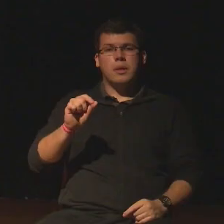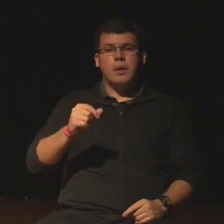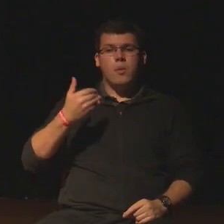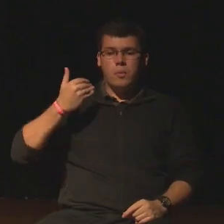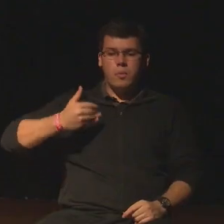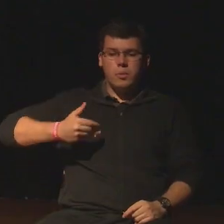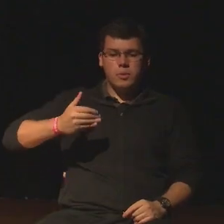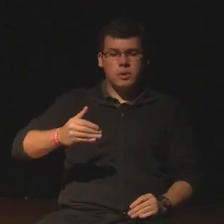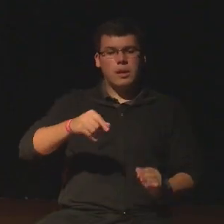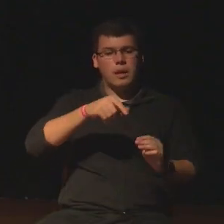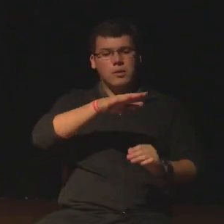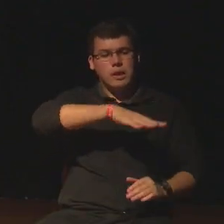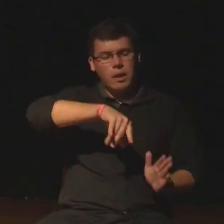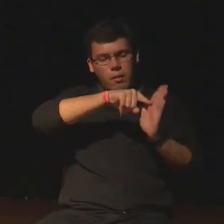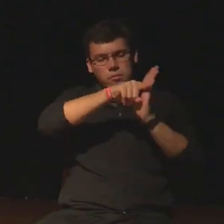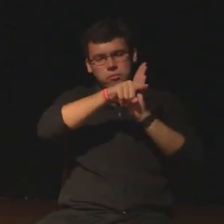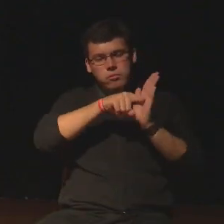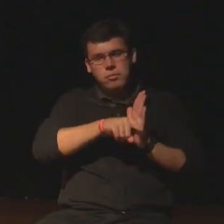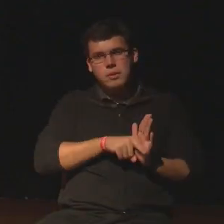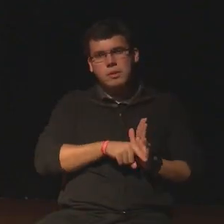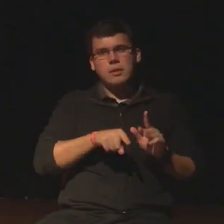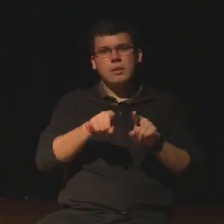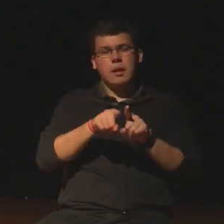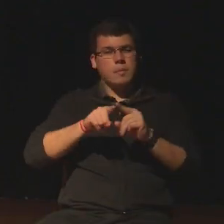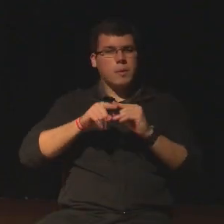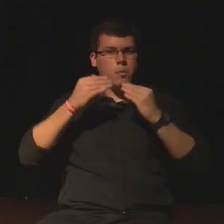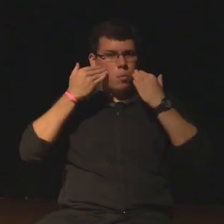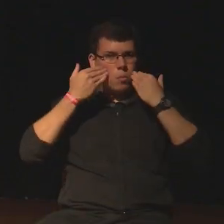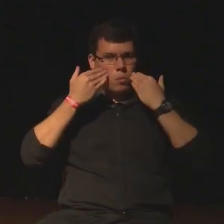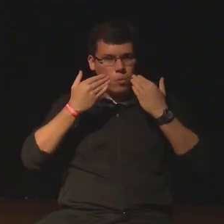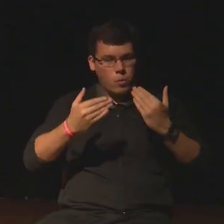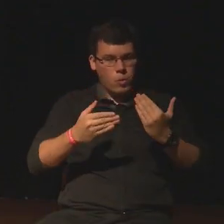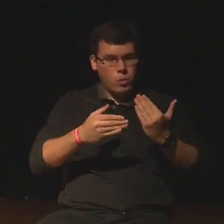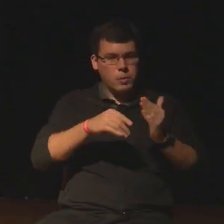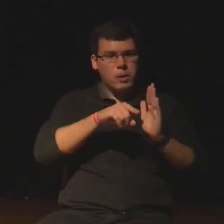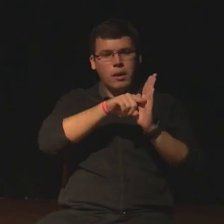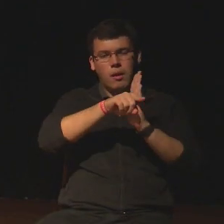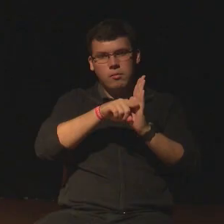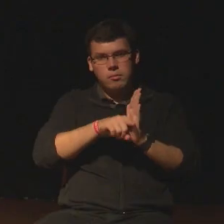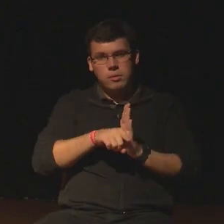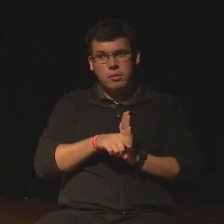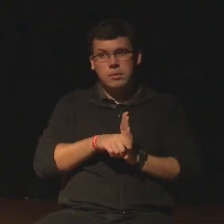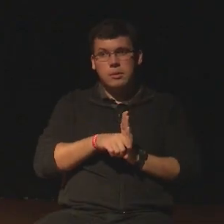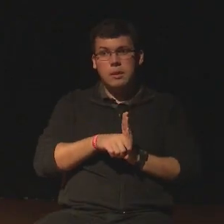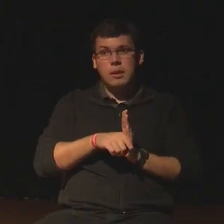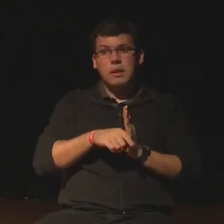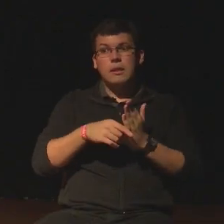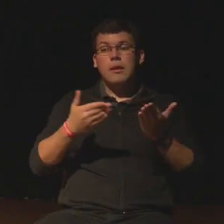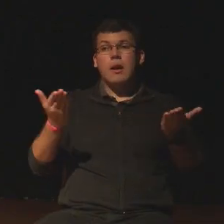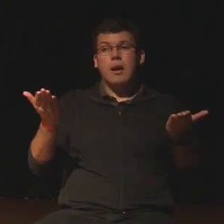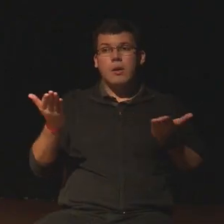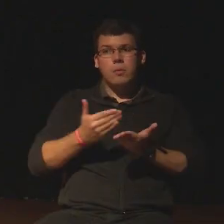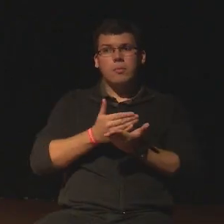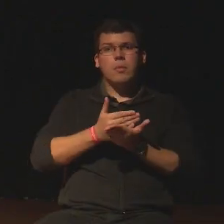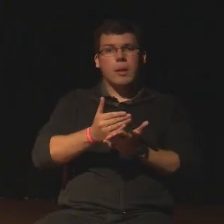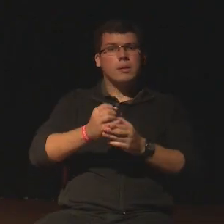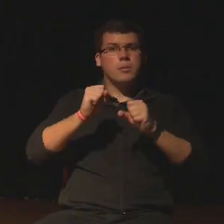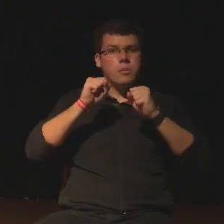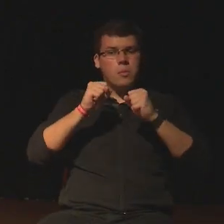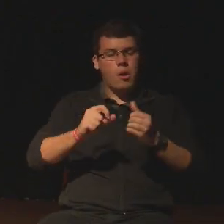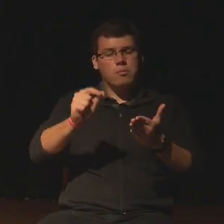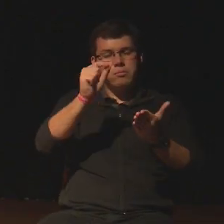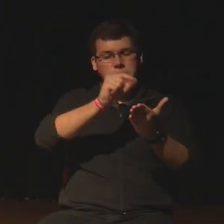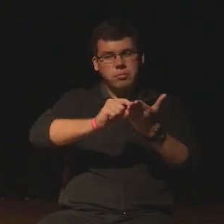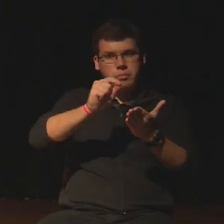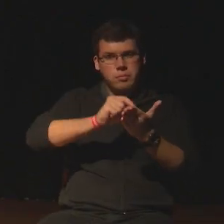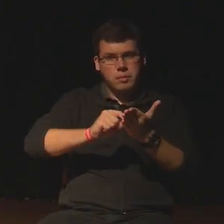e análise da consulta pública. A partir deste momento, estarão abertas as inscrições para a